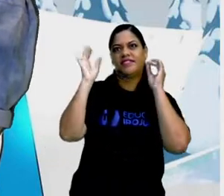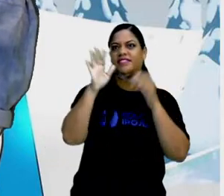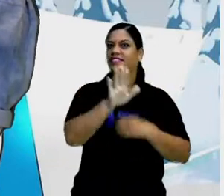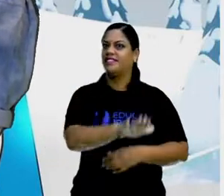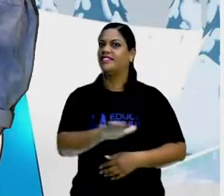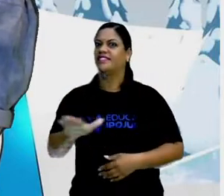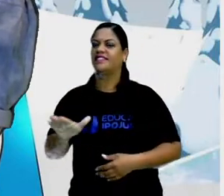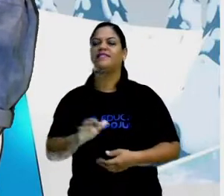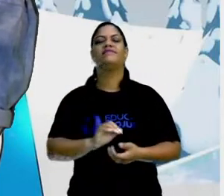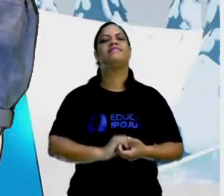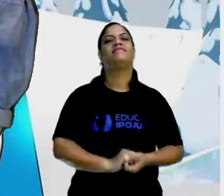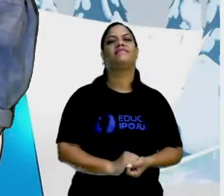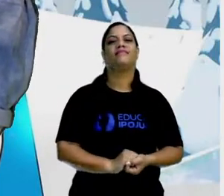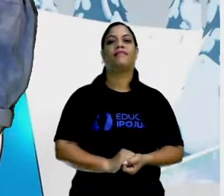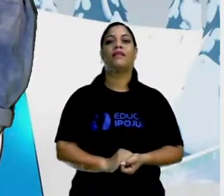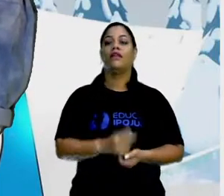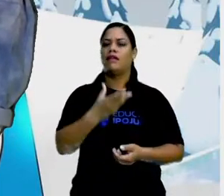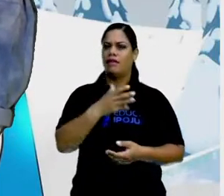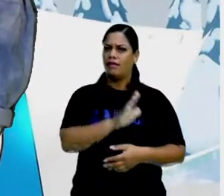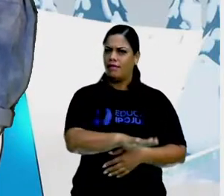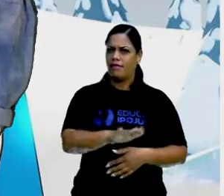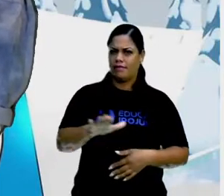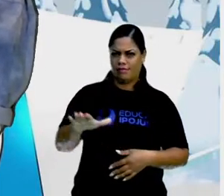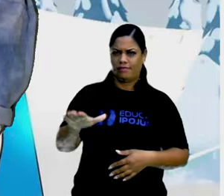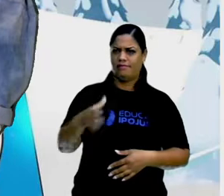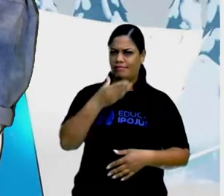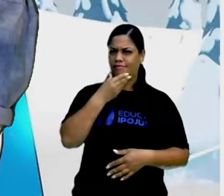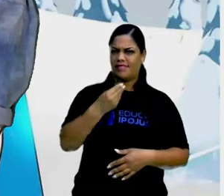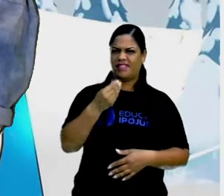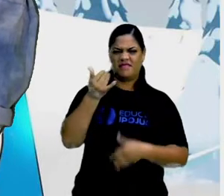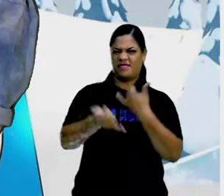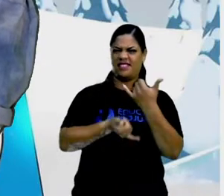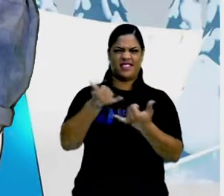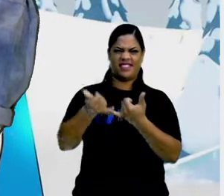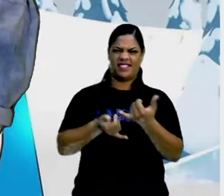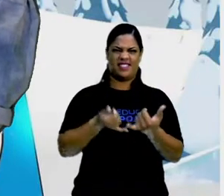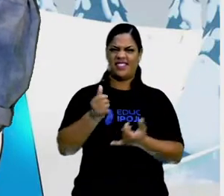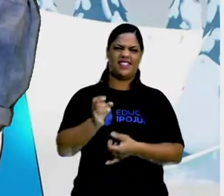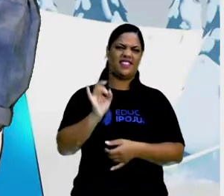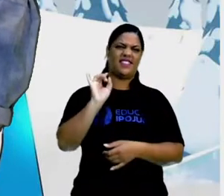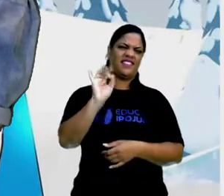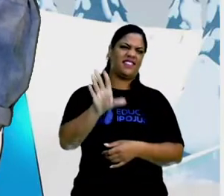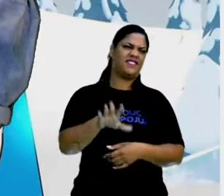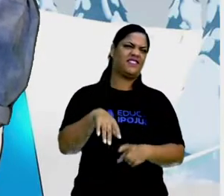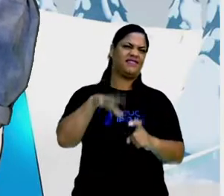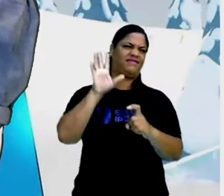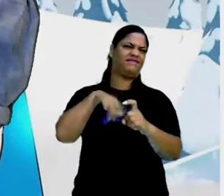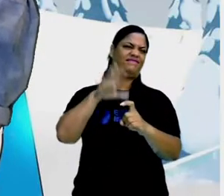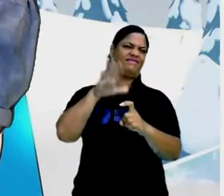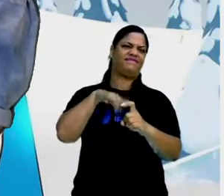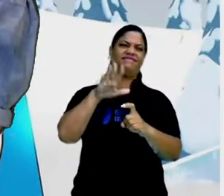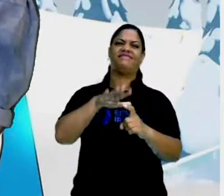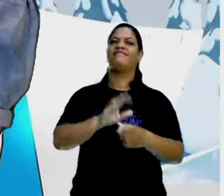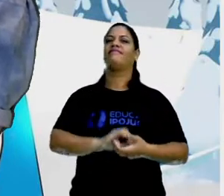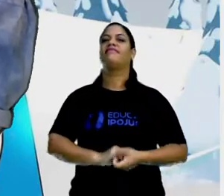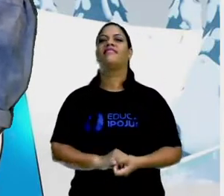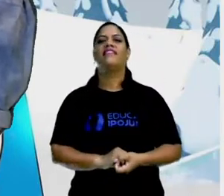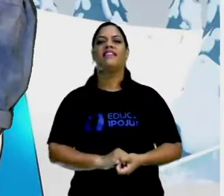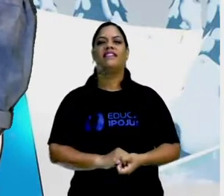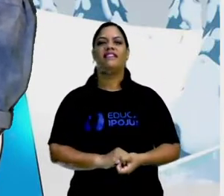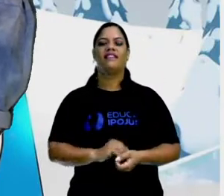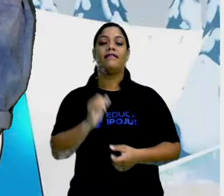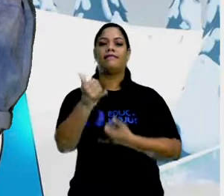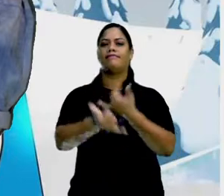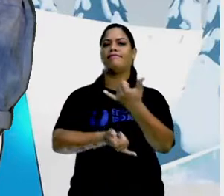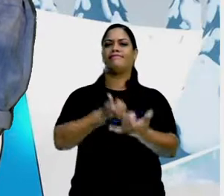criançada. Então, os meninos achou que era brincadeira, que era só uma conversa, uma história. E quando eles